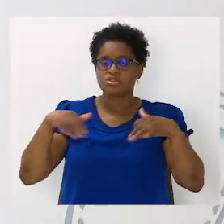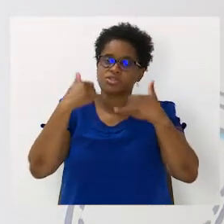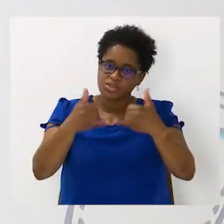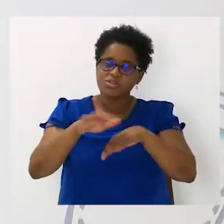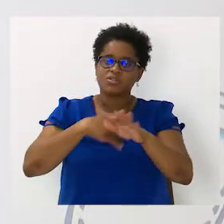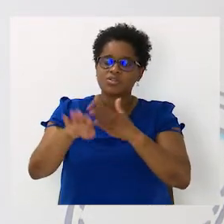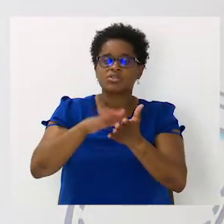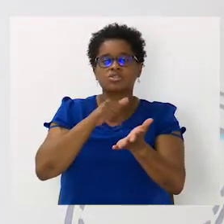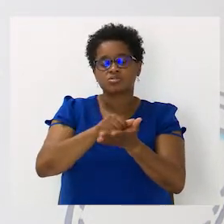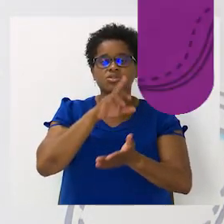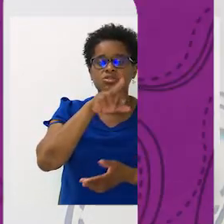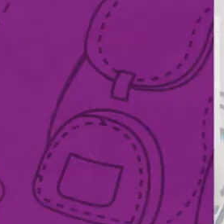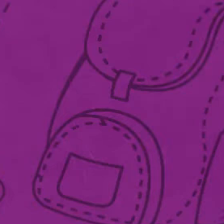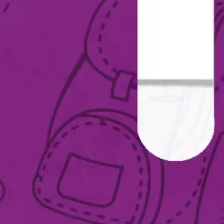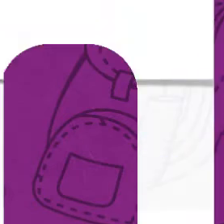vossa resposta.